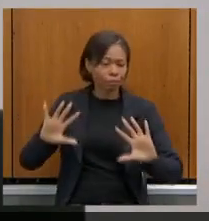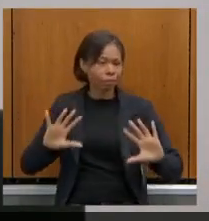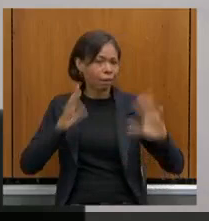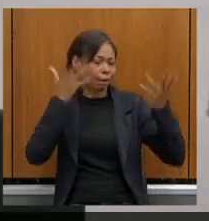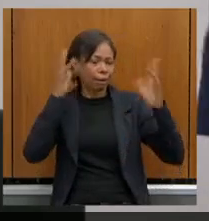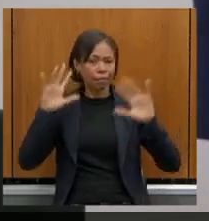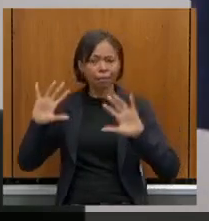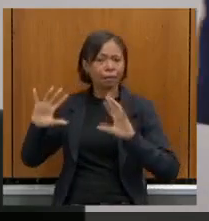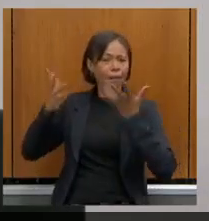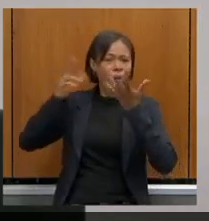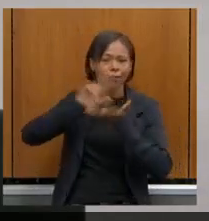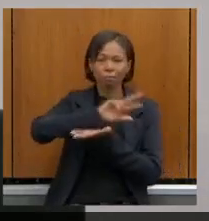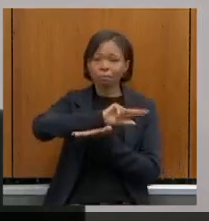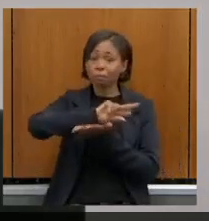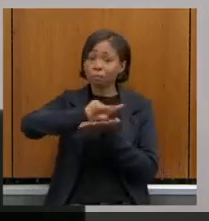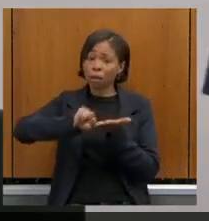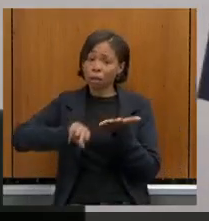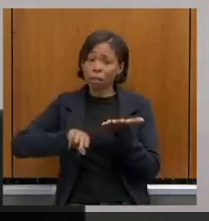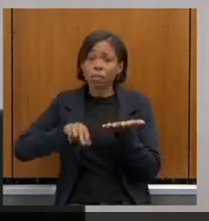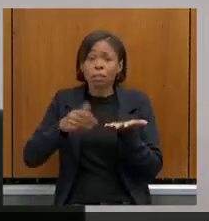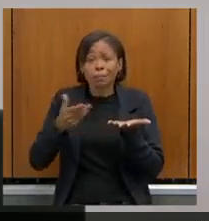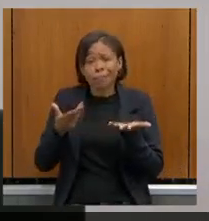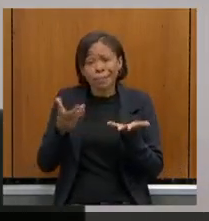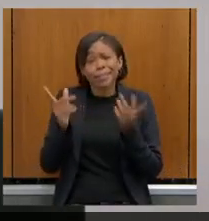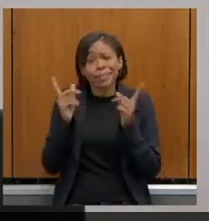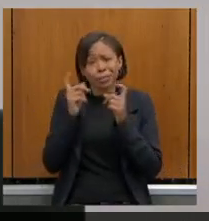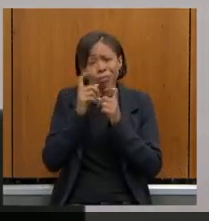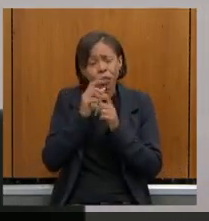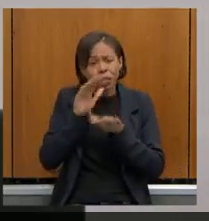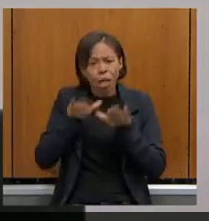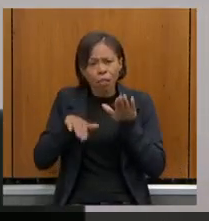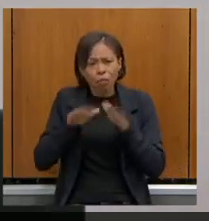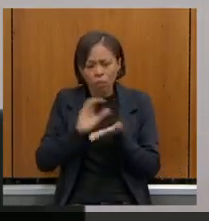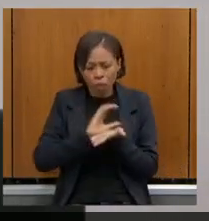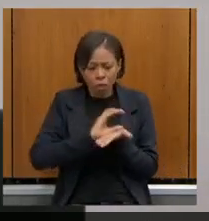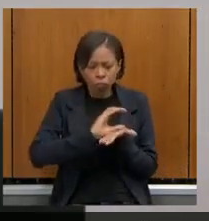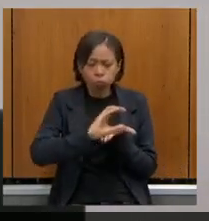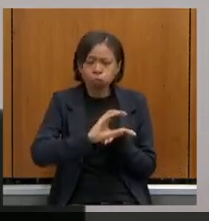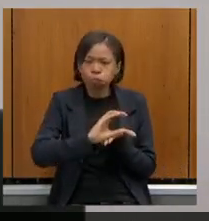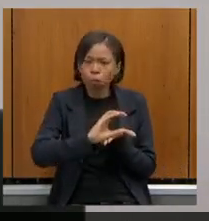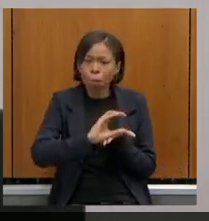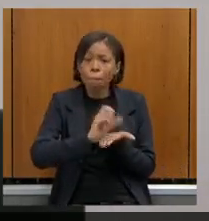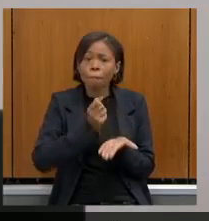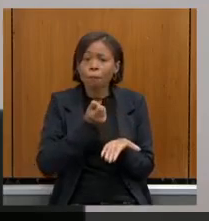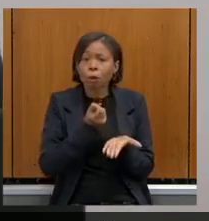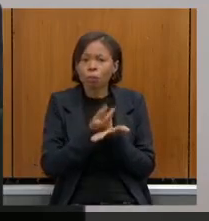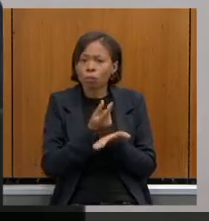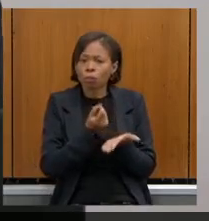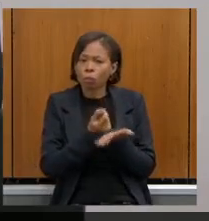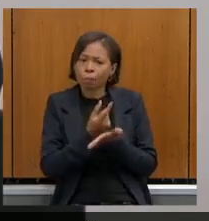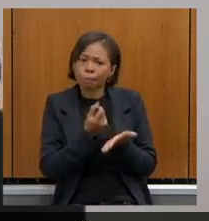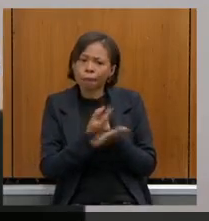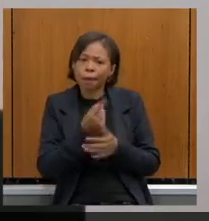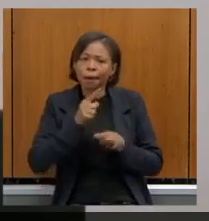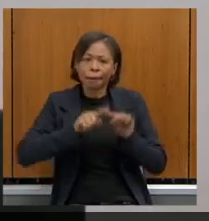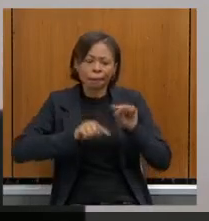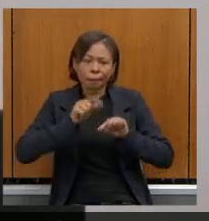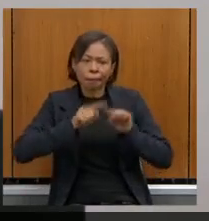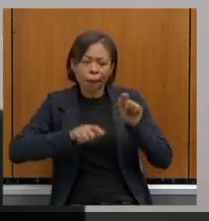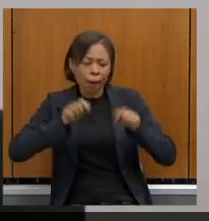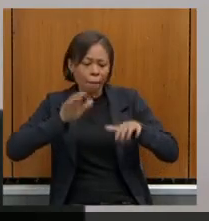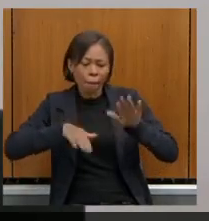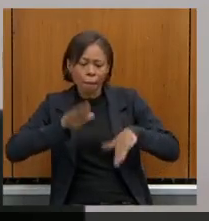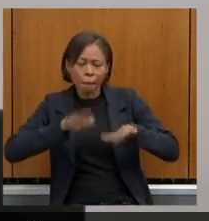normalmente a gente tem dificuldade de direcionar recurso para a compra de equipamentos